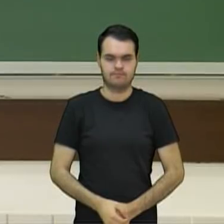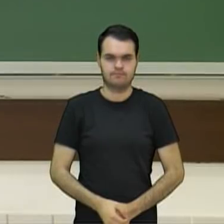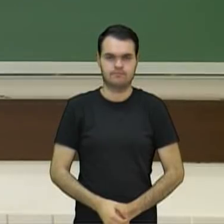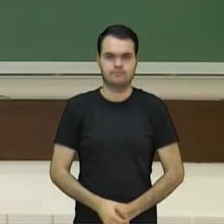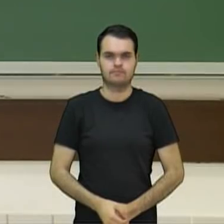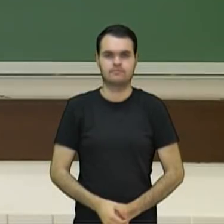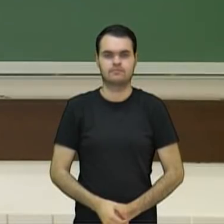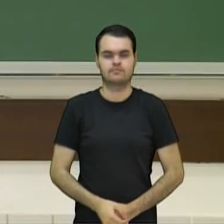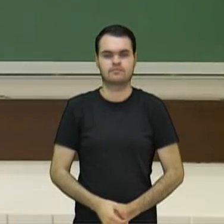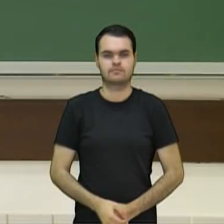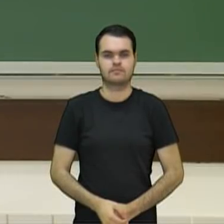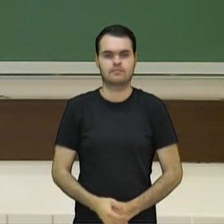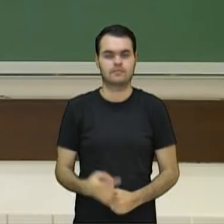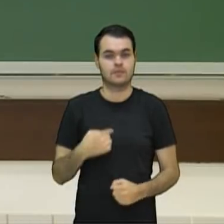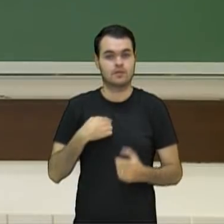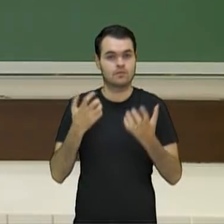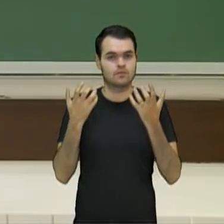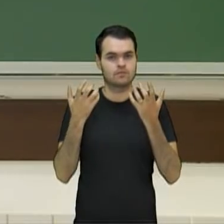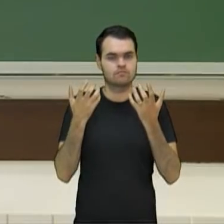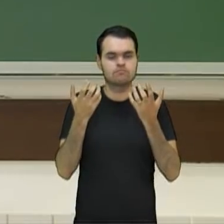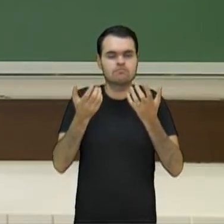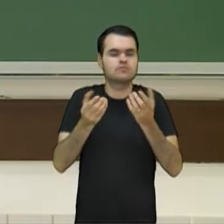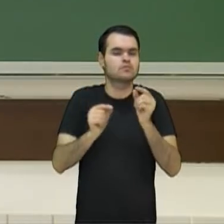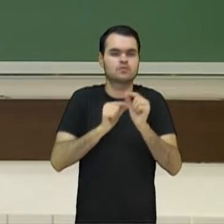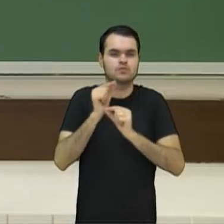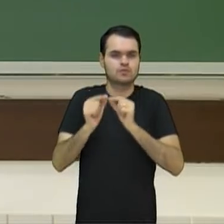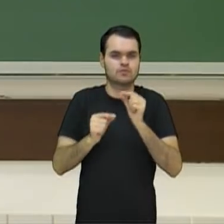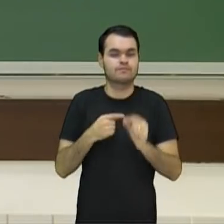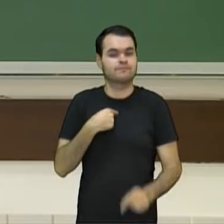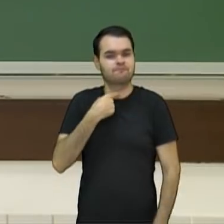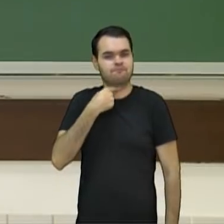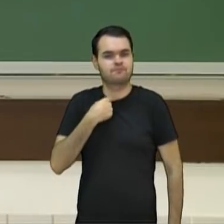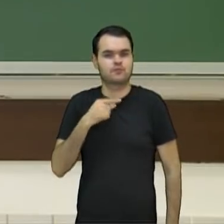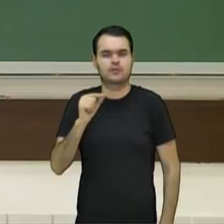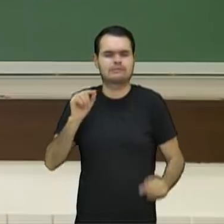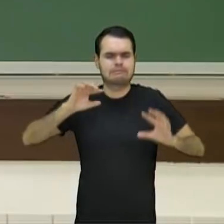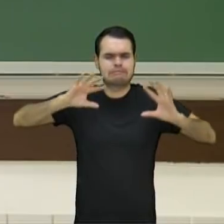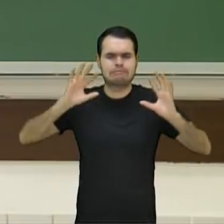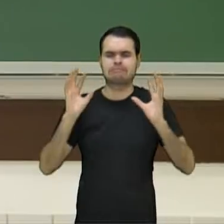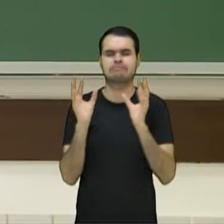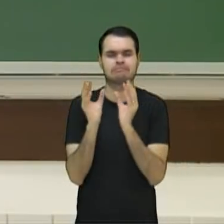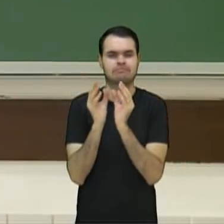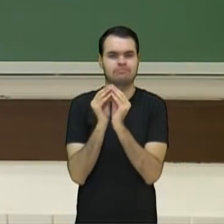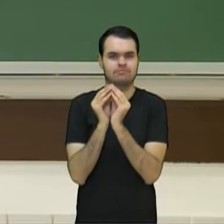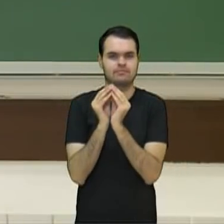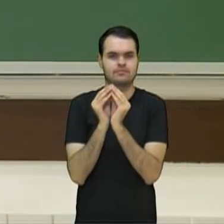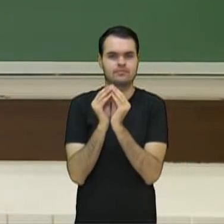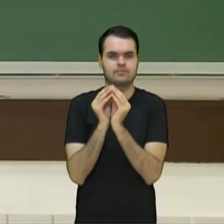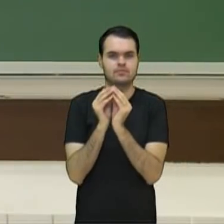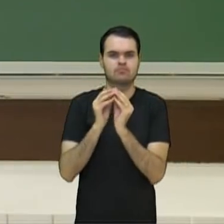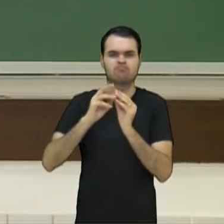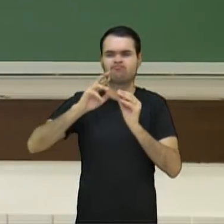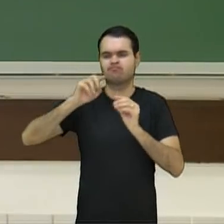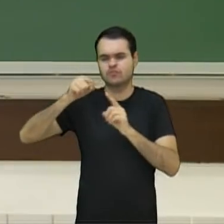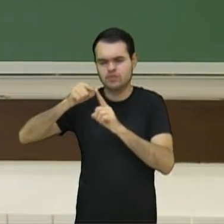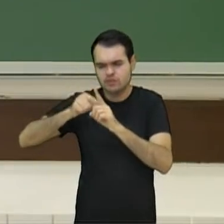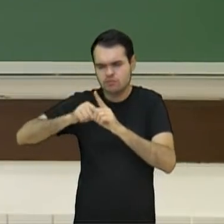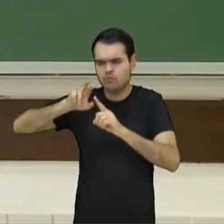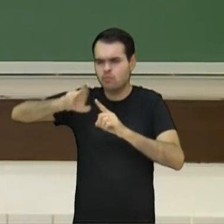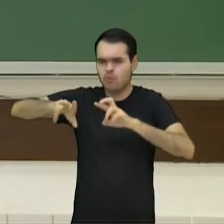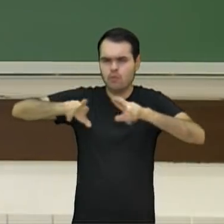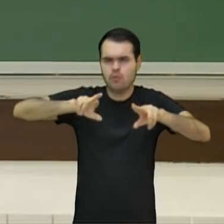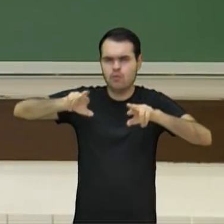Bom, eu quis nesse próximo slide sintetizar os diferentes tipos